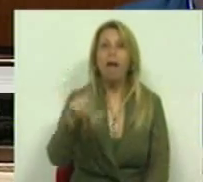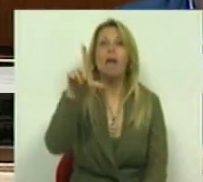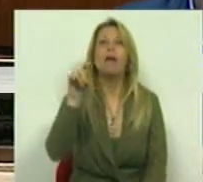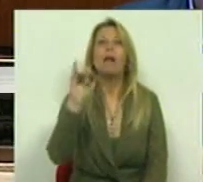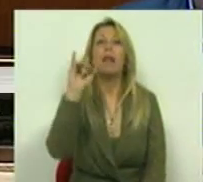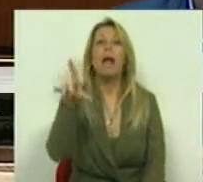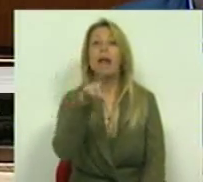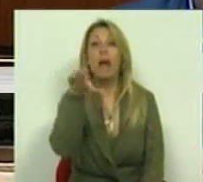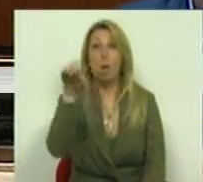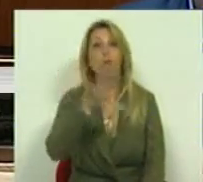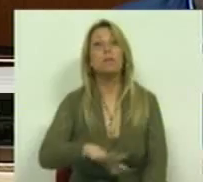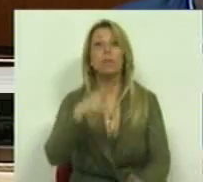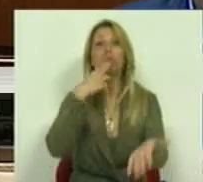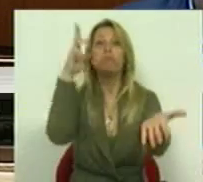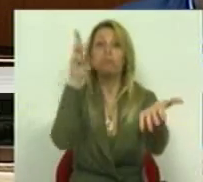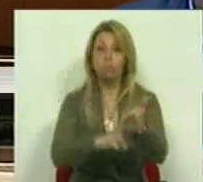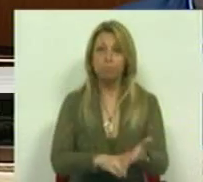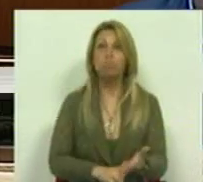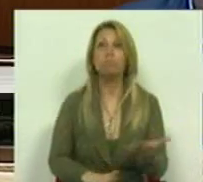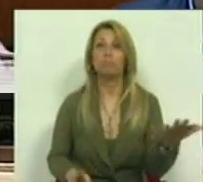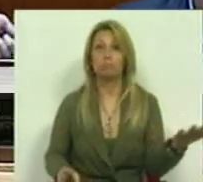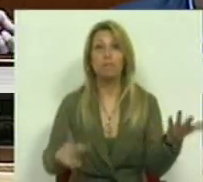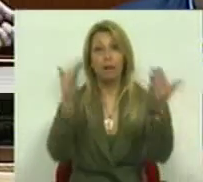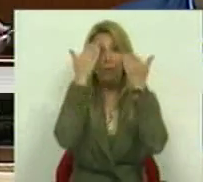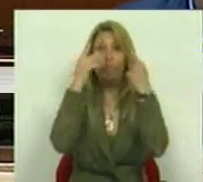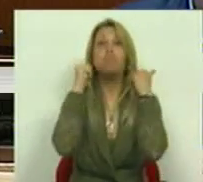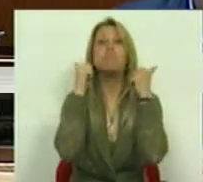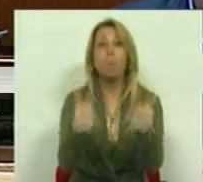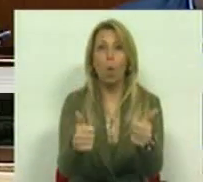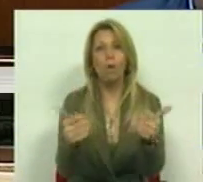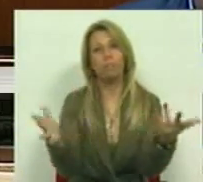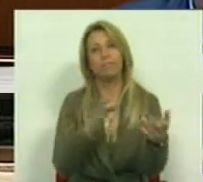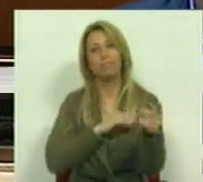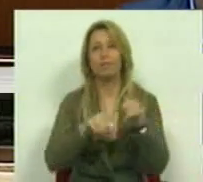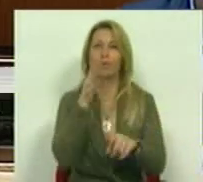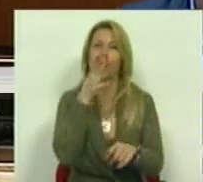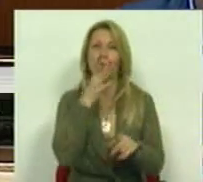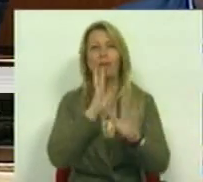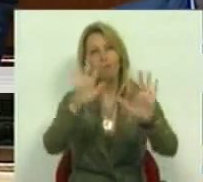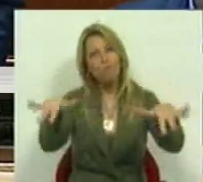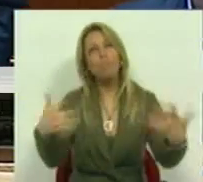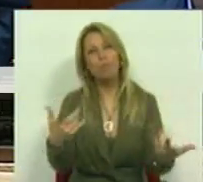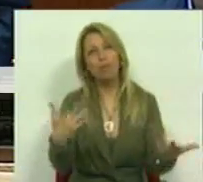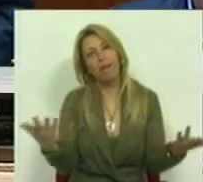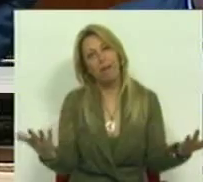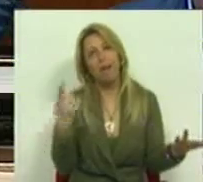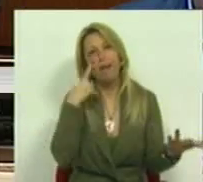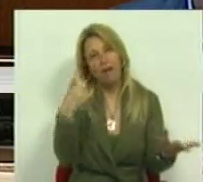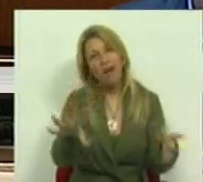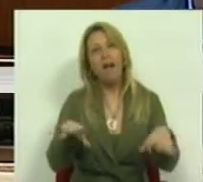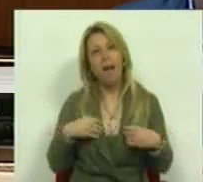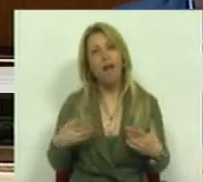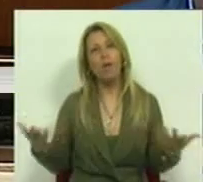cenário real e líquido e as notícias são boas, Sr. Deputado, também não lhe custava poder reconhecê-lo. Disse depois o